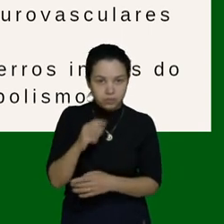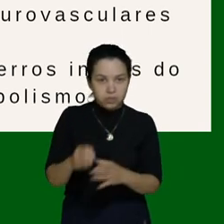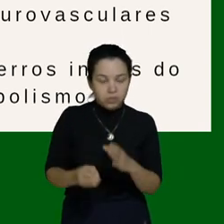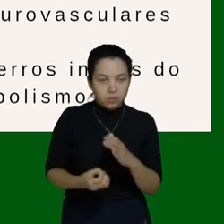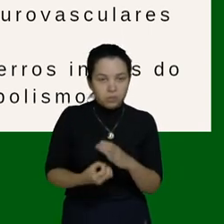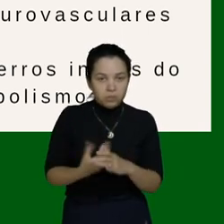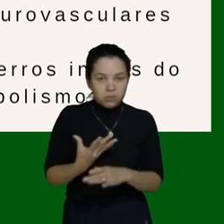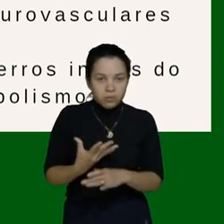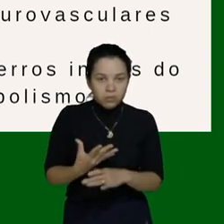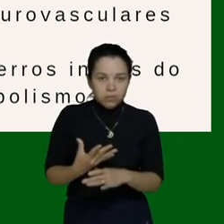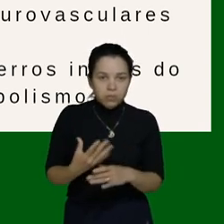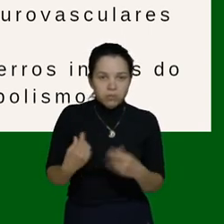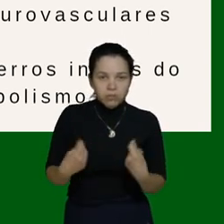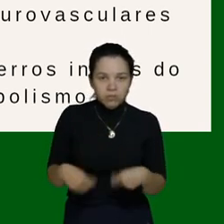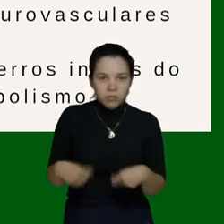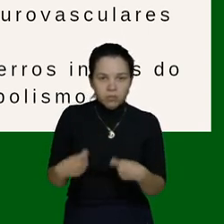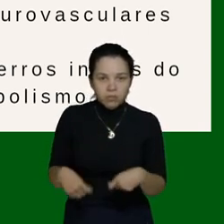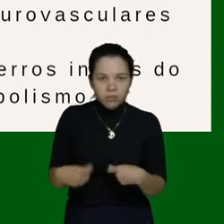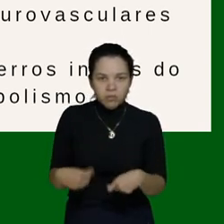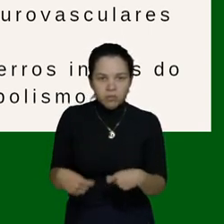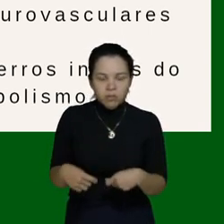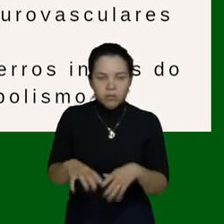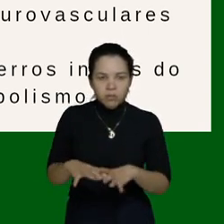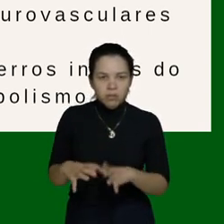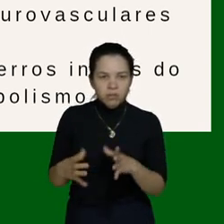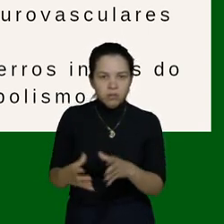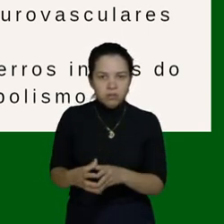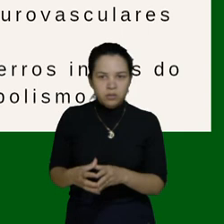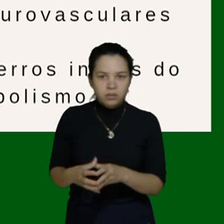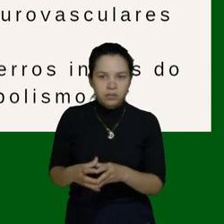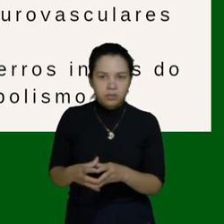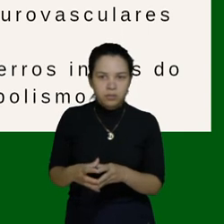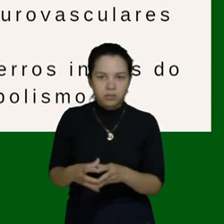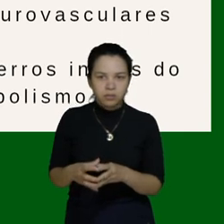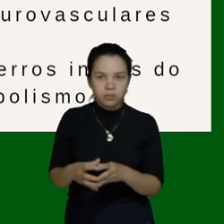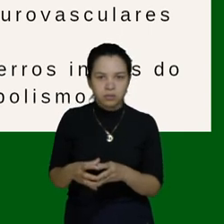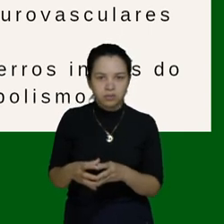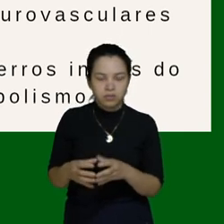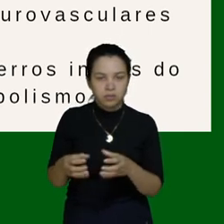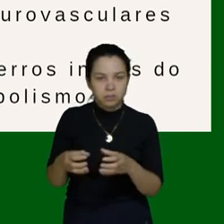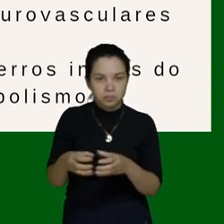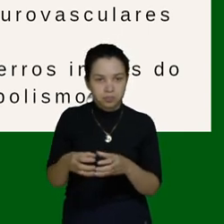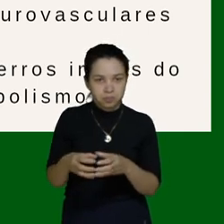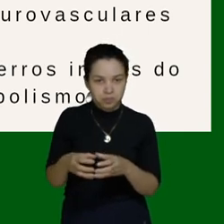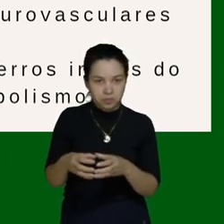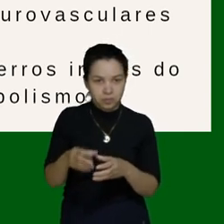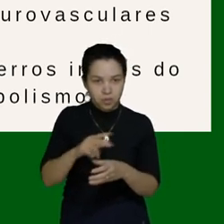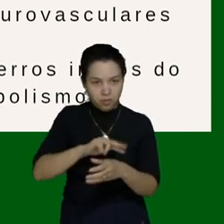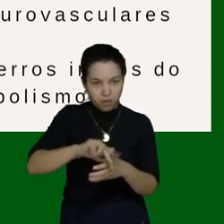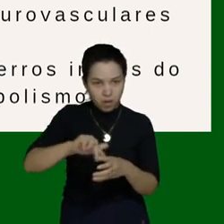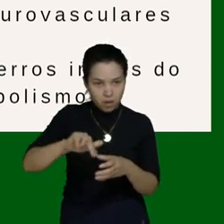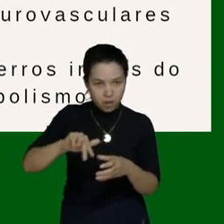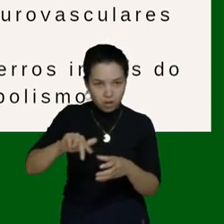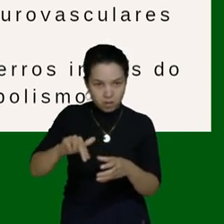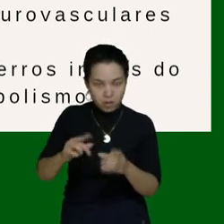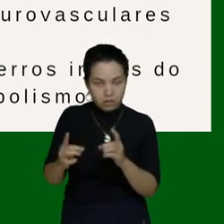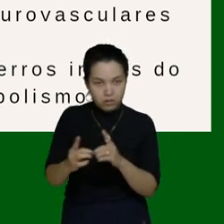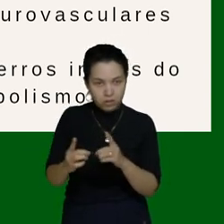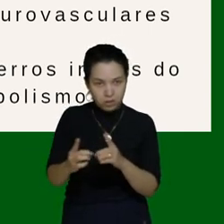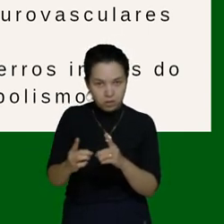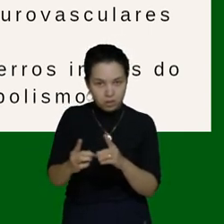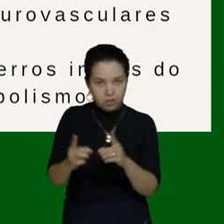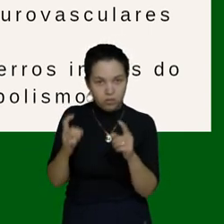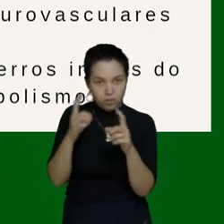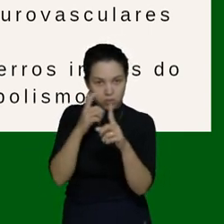a necessidade em conjunto de equipe multidisciplinar que atenda as dificuldades na aprendizagem